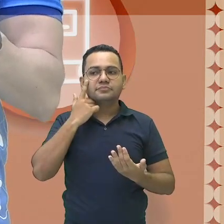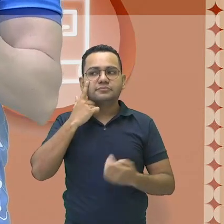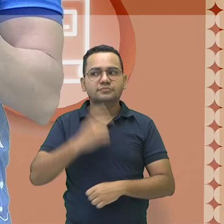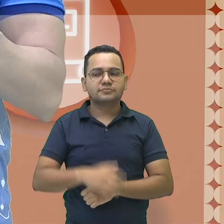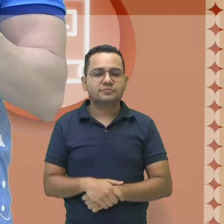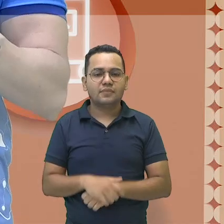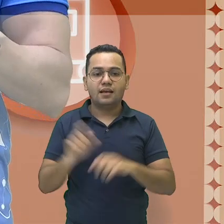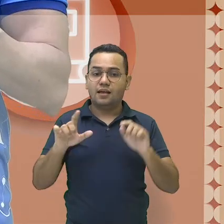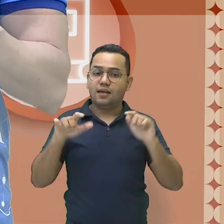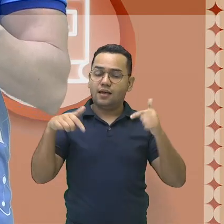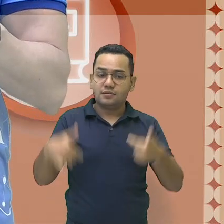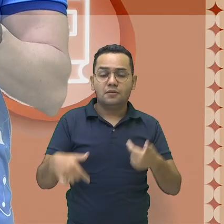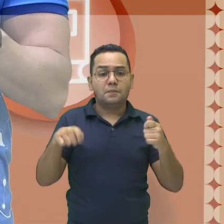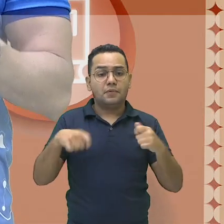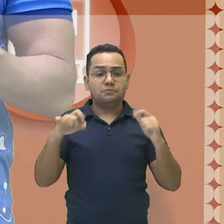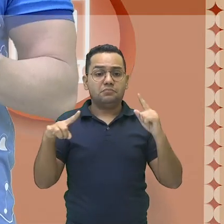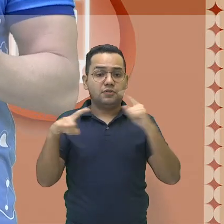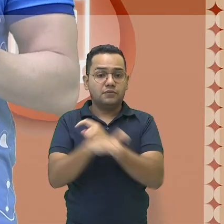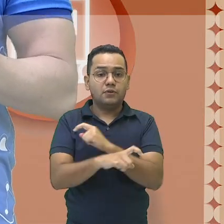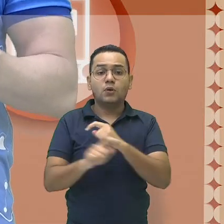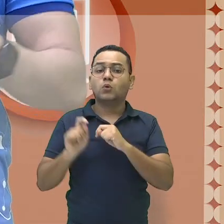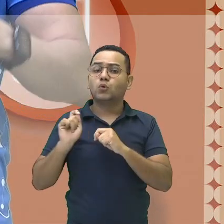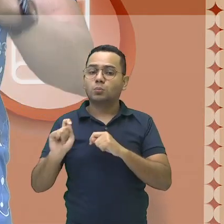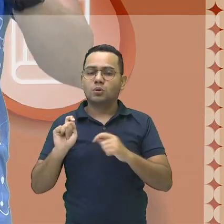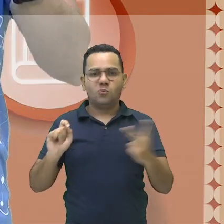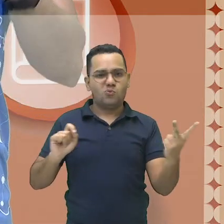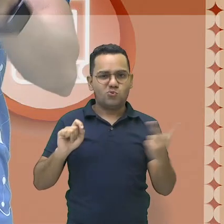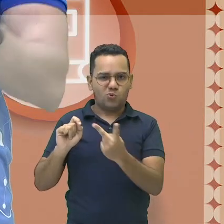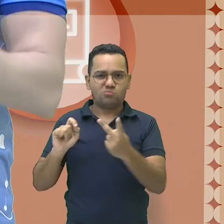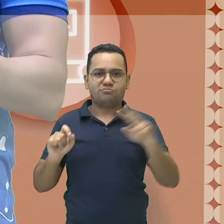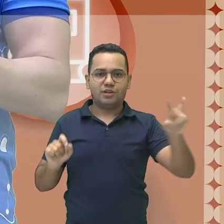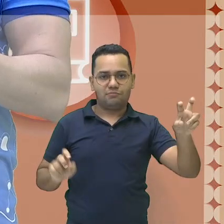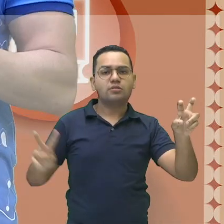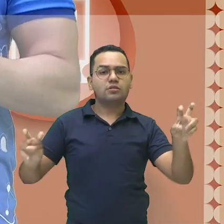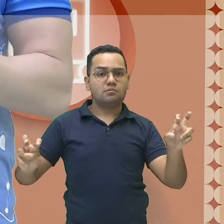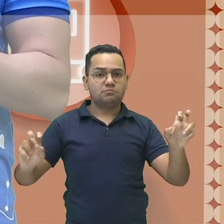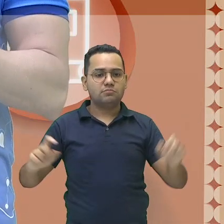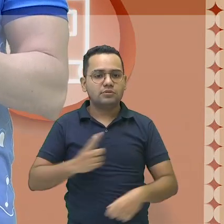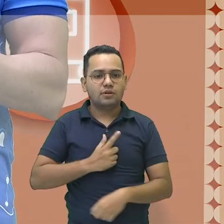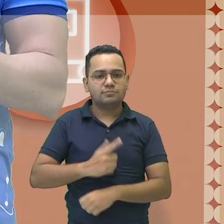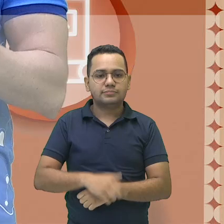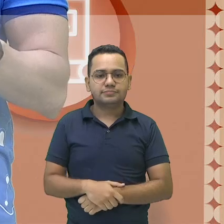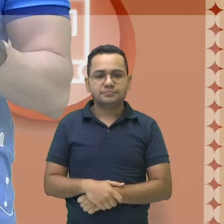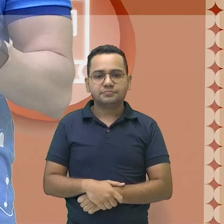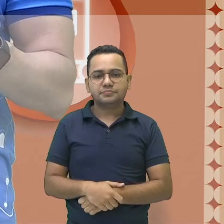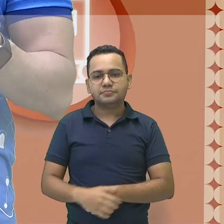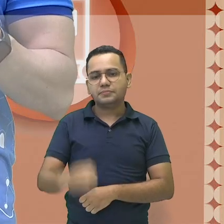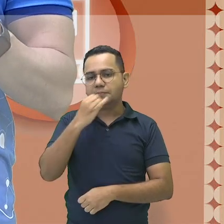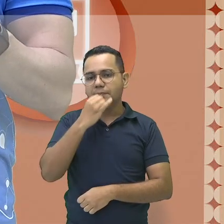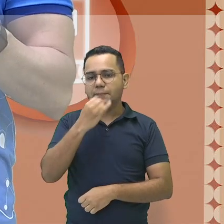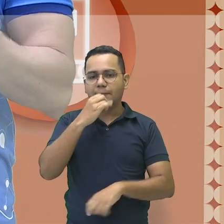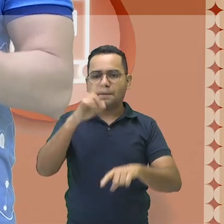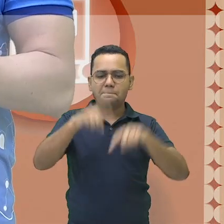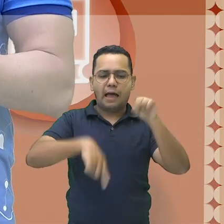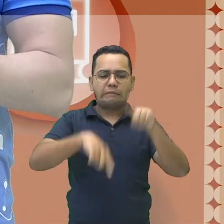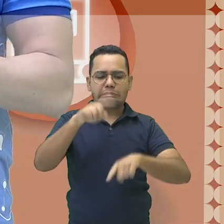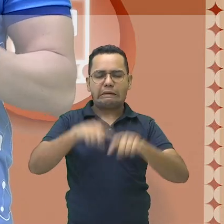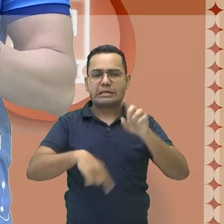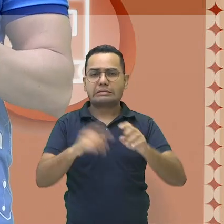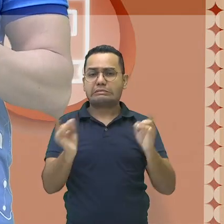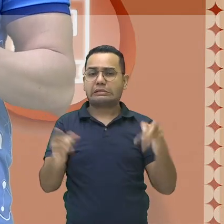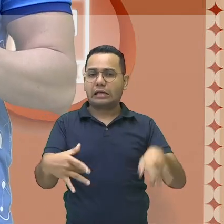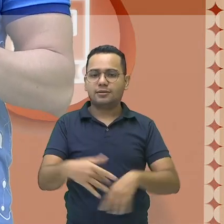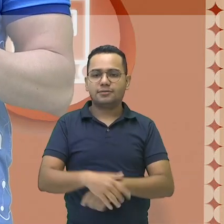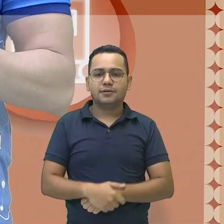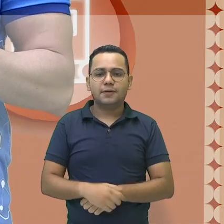a preservação e também a conservação ambiental. Entre essas ações, a gente pode destacar desperdício de recurso natural.